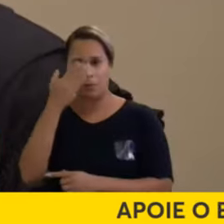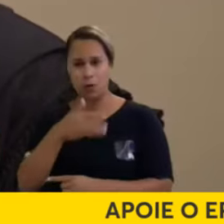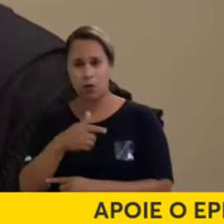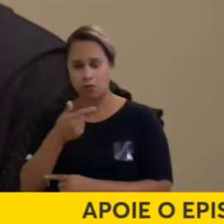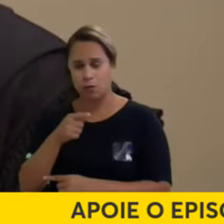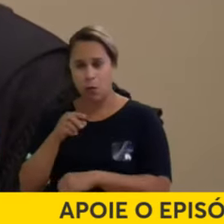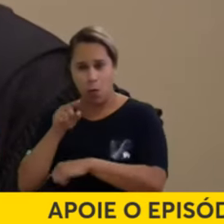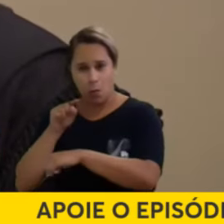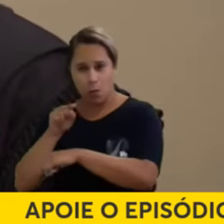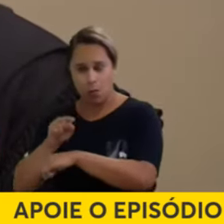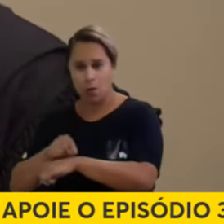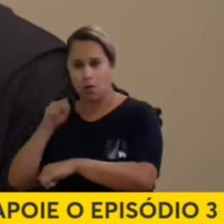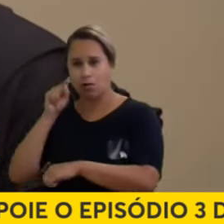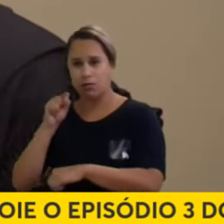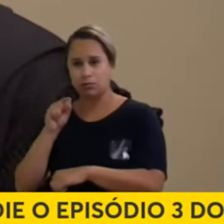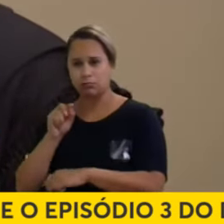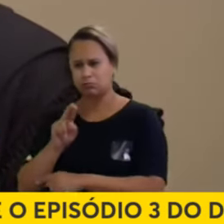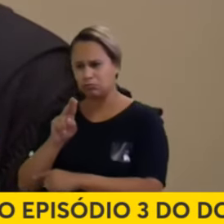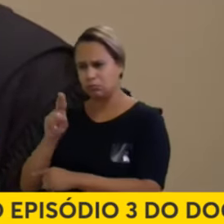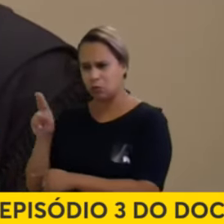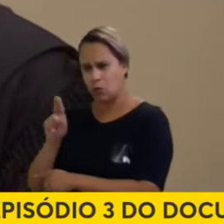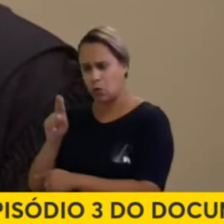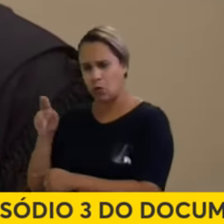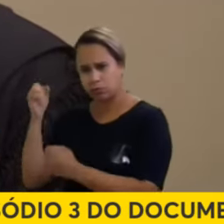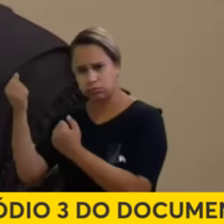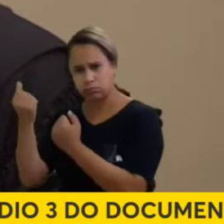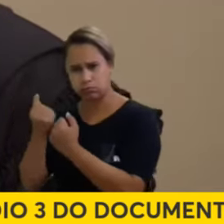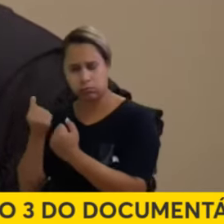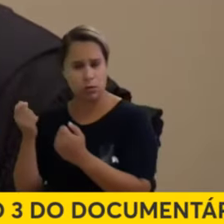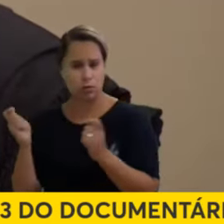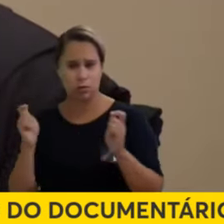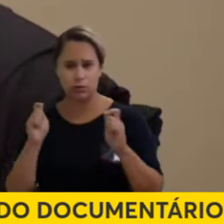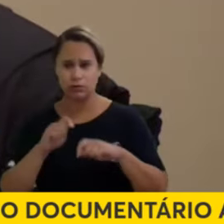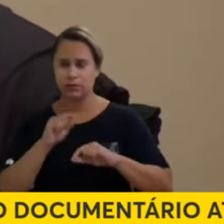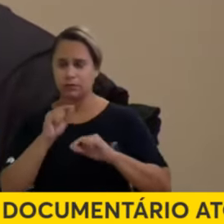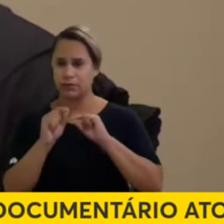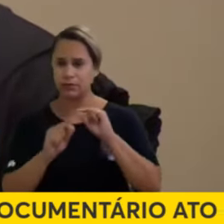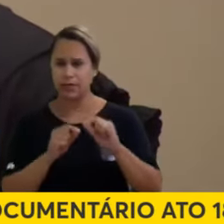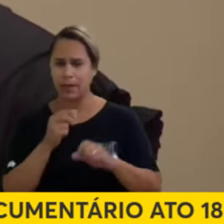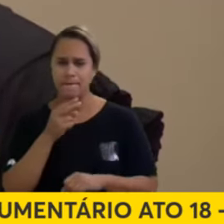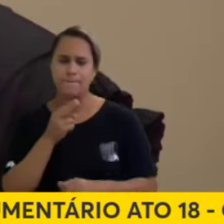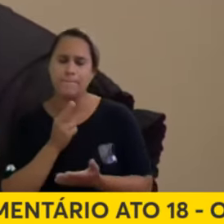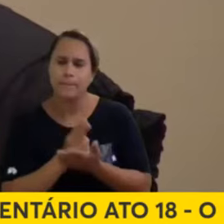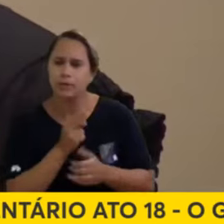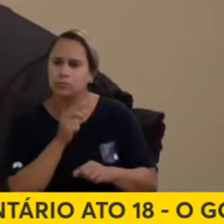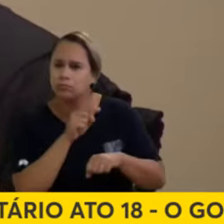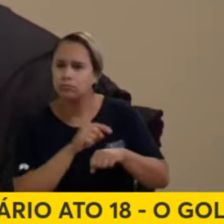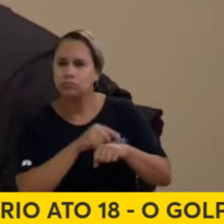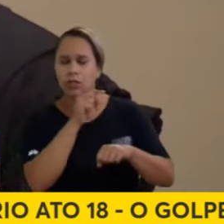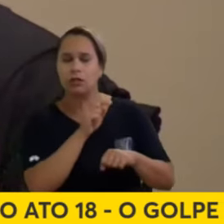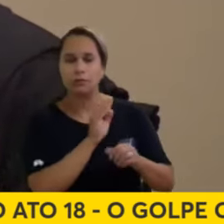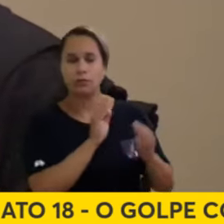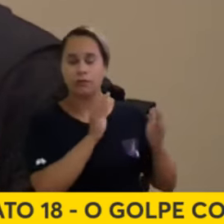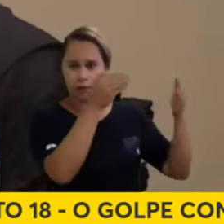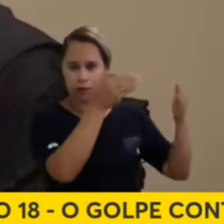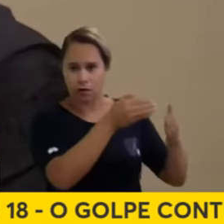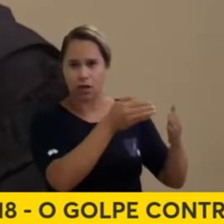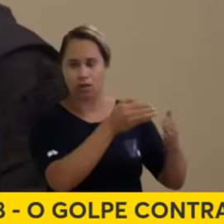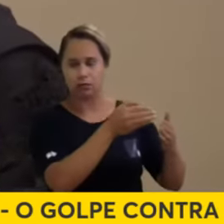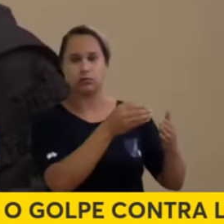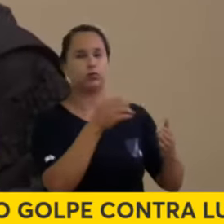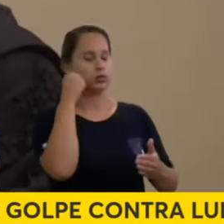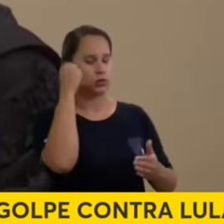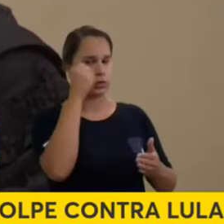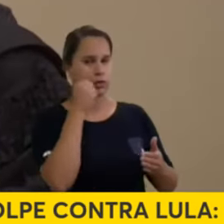houve Definição dos nomes de seus suplentes não sendo possível deduzir se foi ao mesmo tempo que Mouro decidiu focar no senado ou na se foi nas